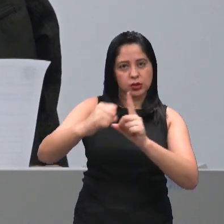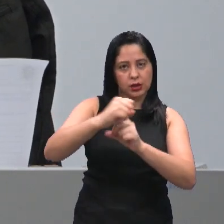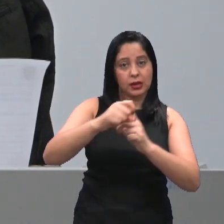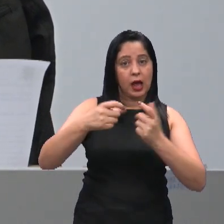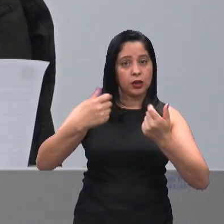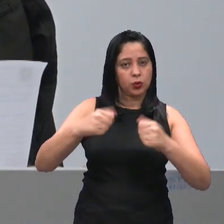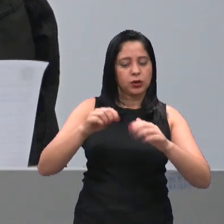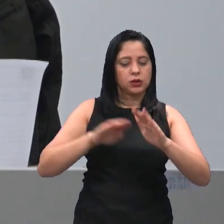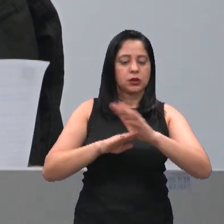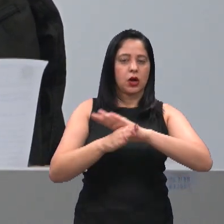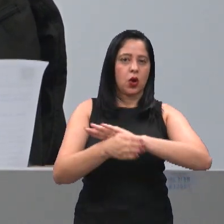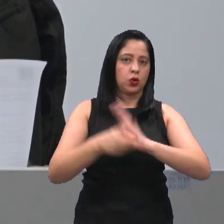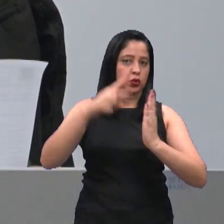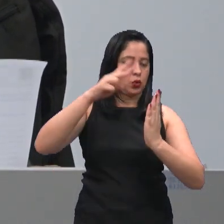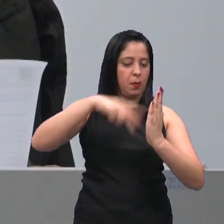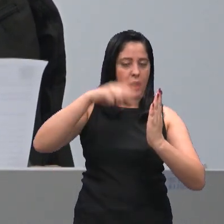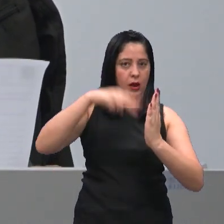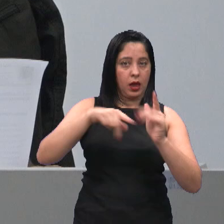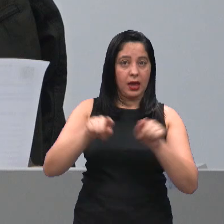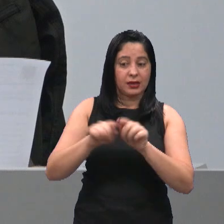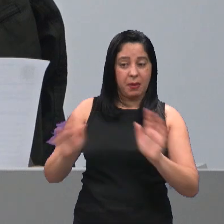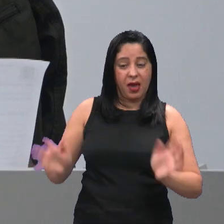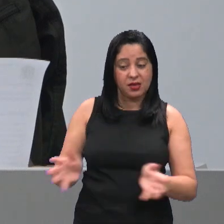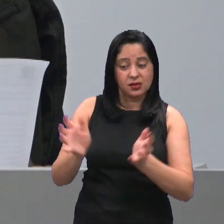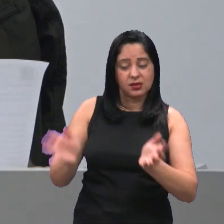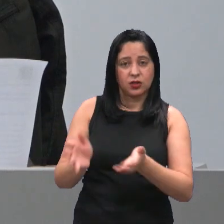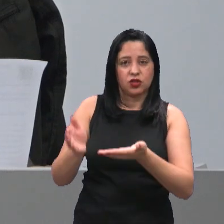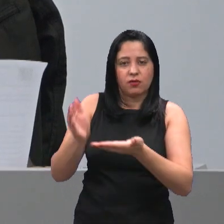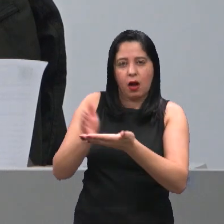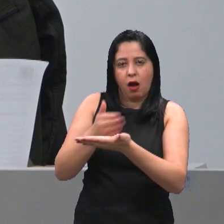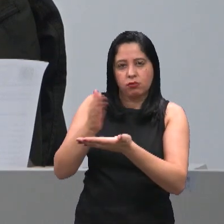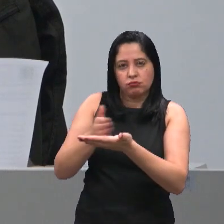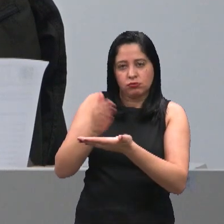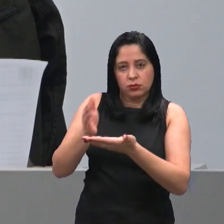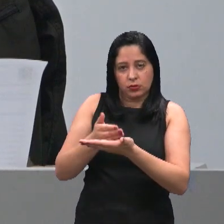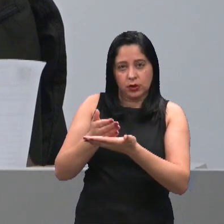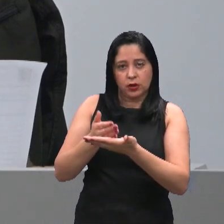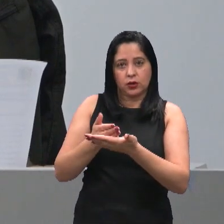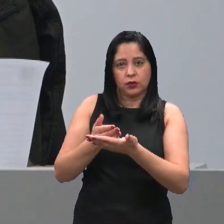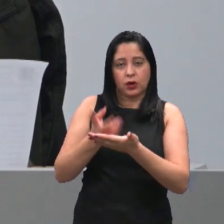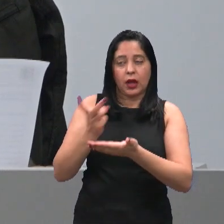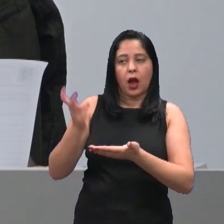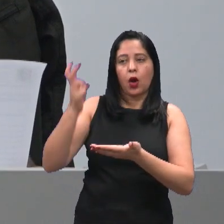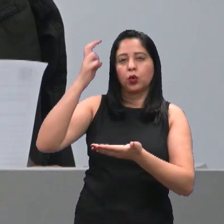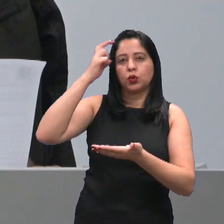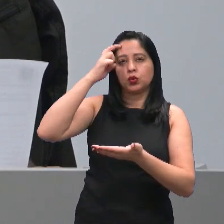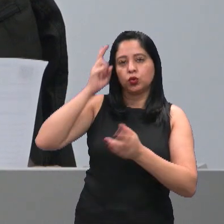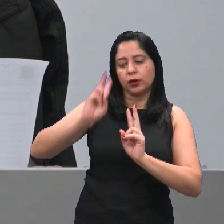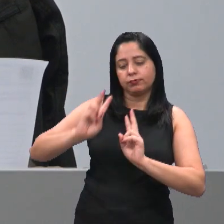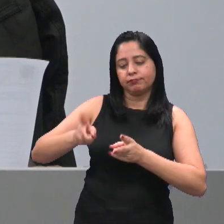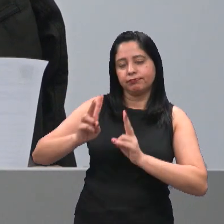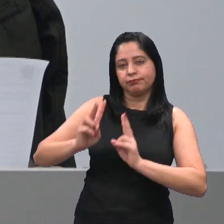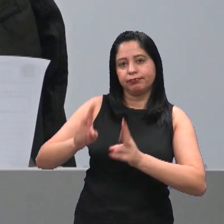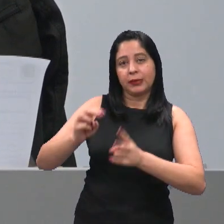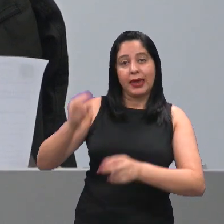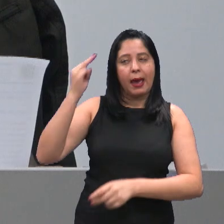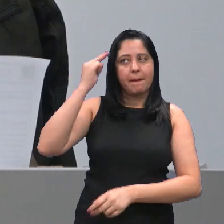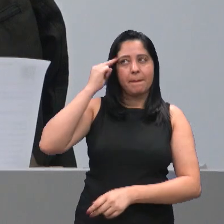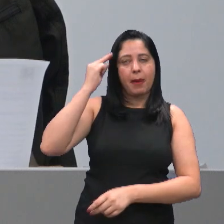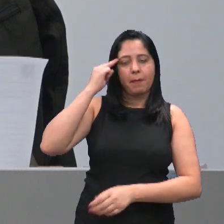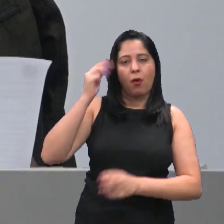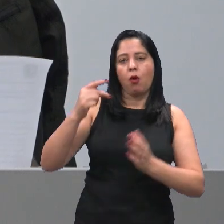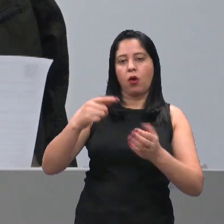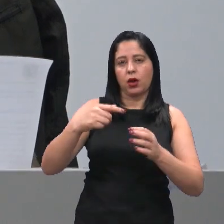à produção literária e editorial e a preservação da cultura e da memória do município de São José